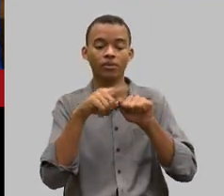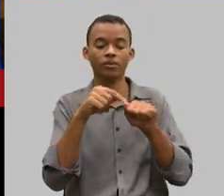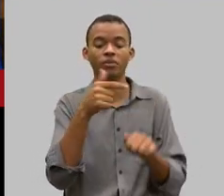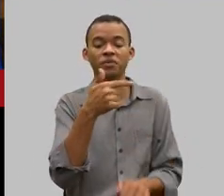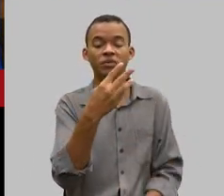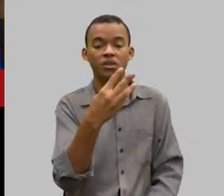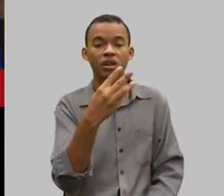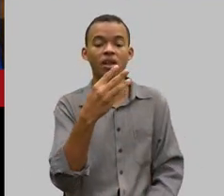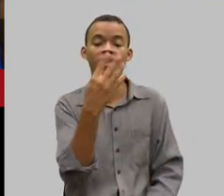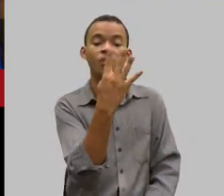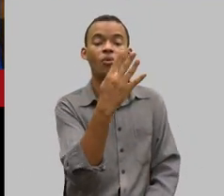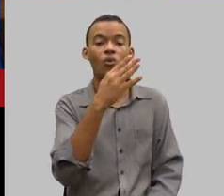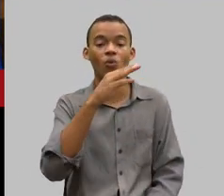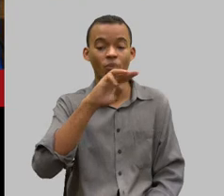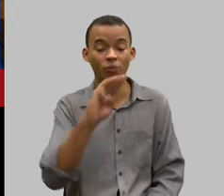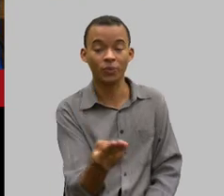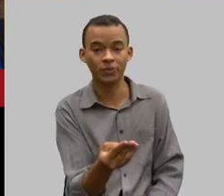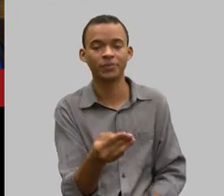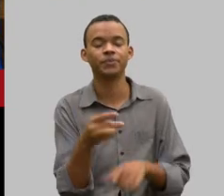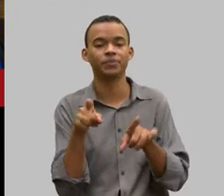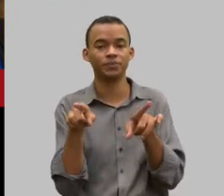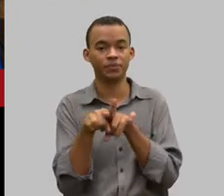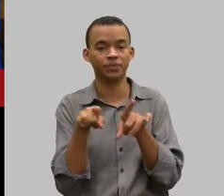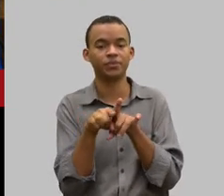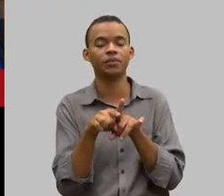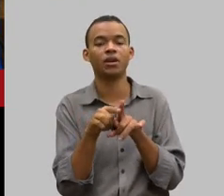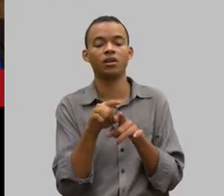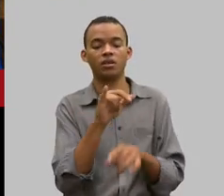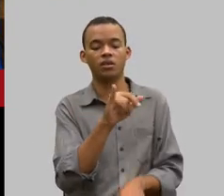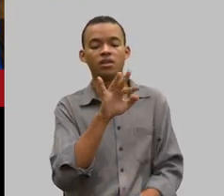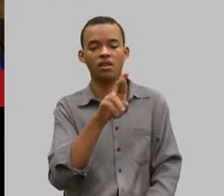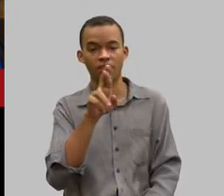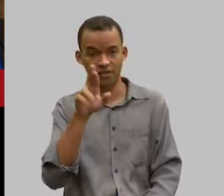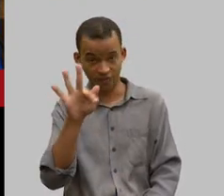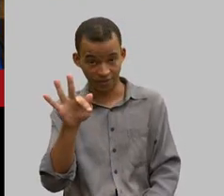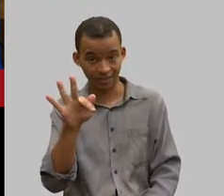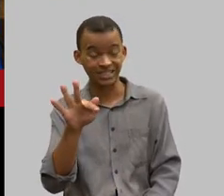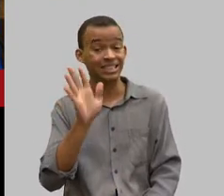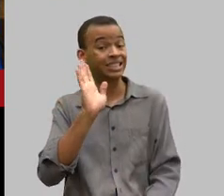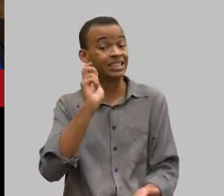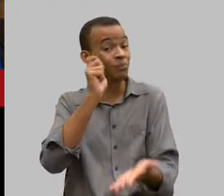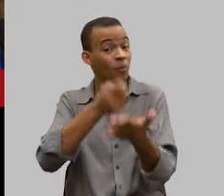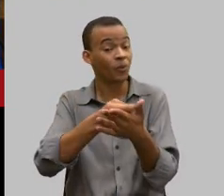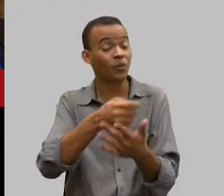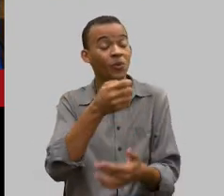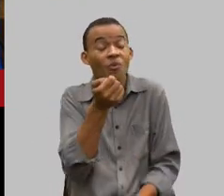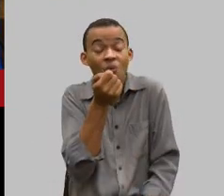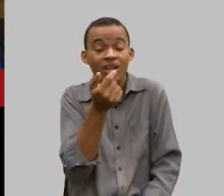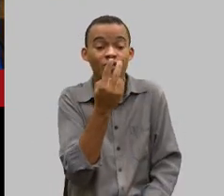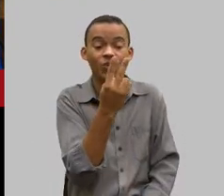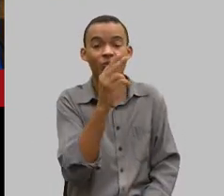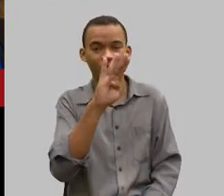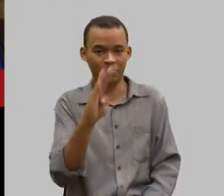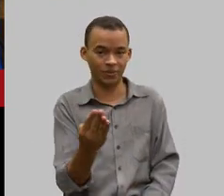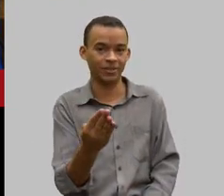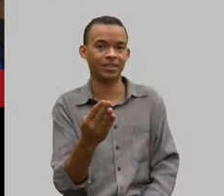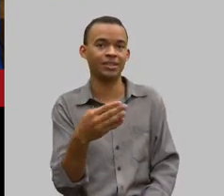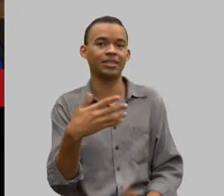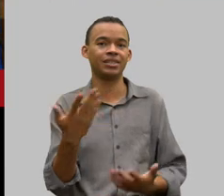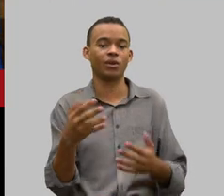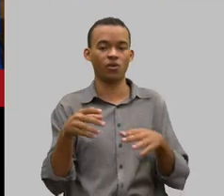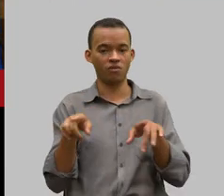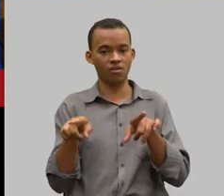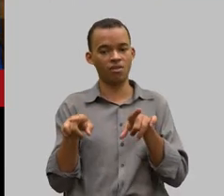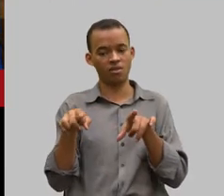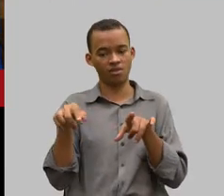e da parte ordinária do rrf que já está em andamento gente já pagou quase 2 bilhões então só a união